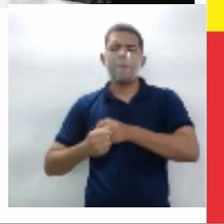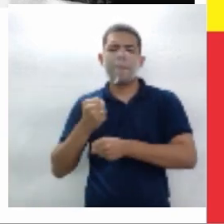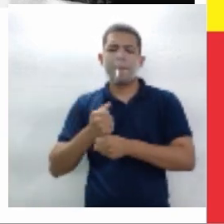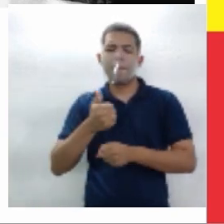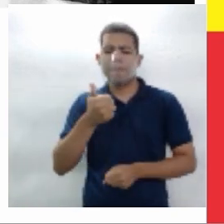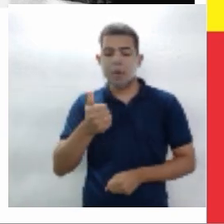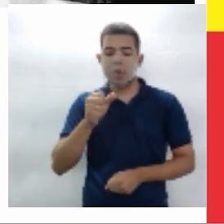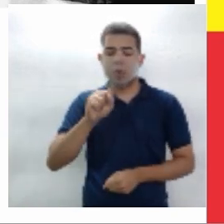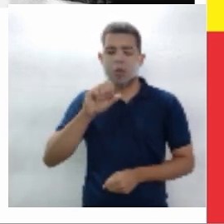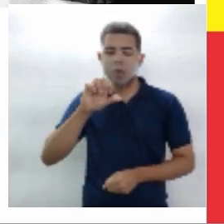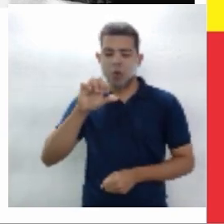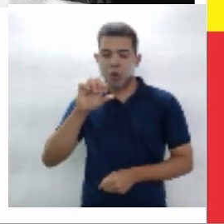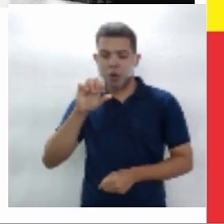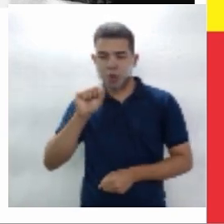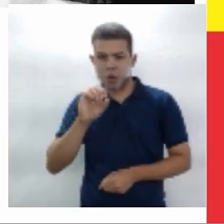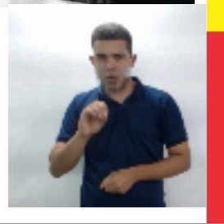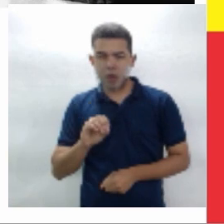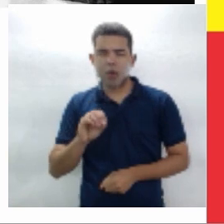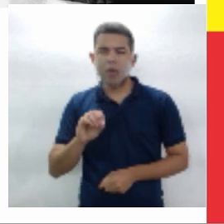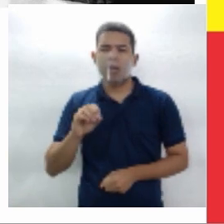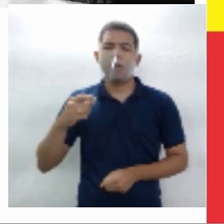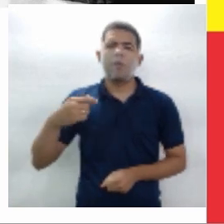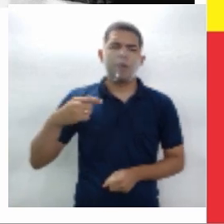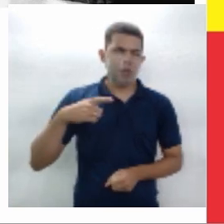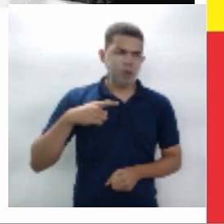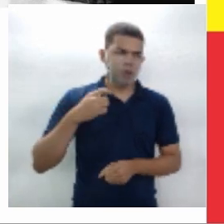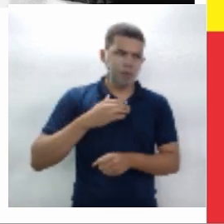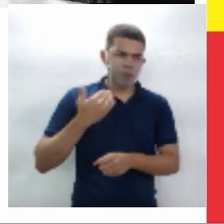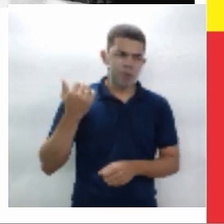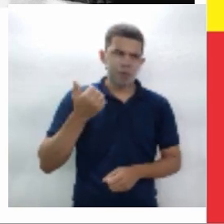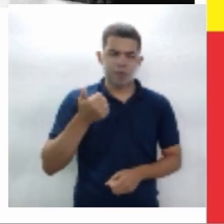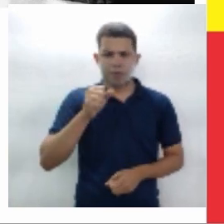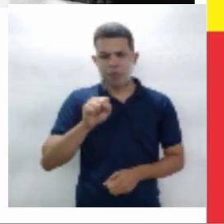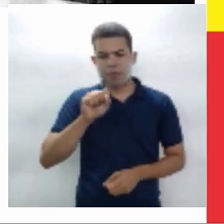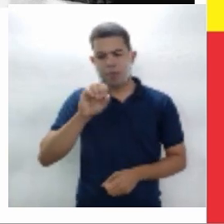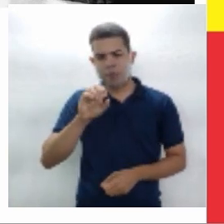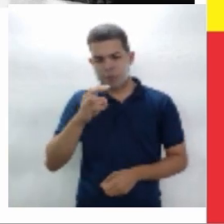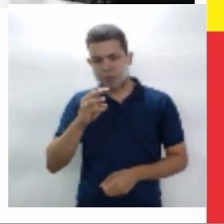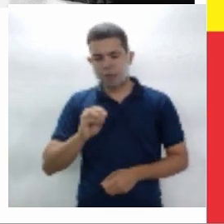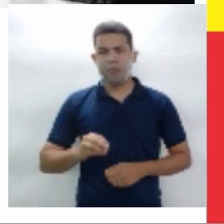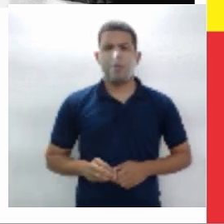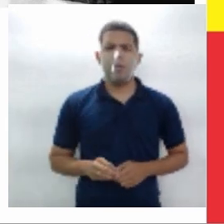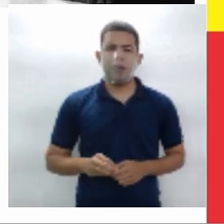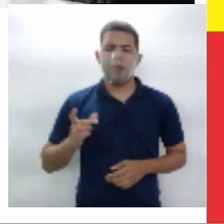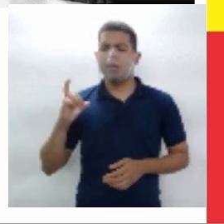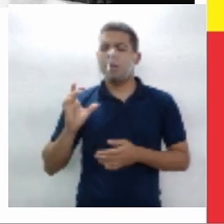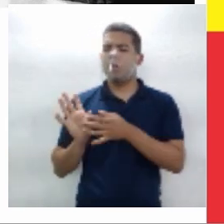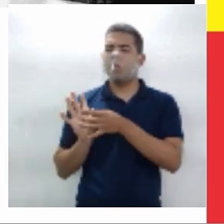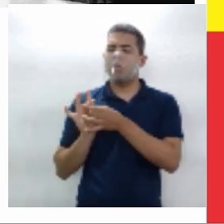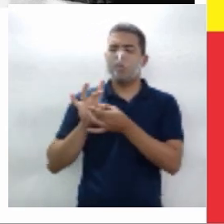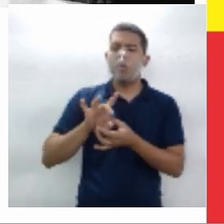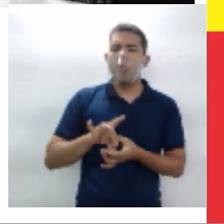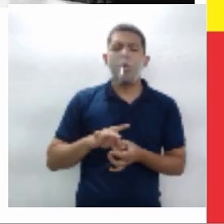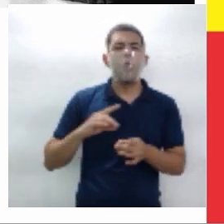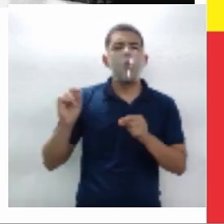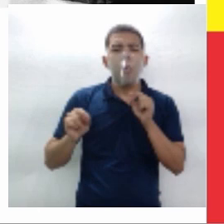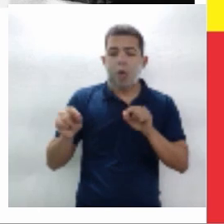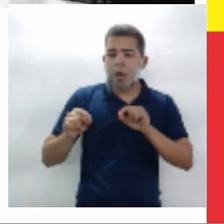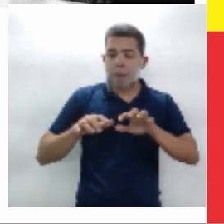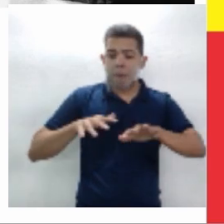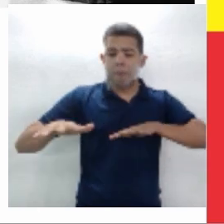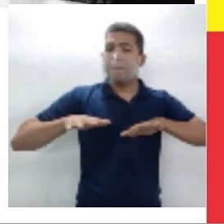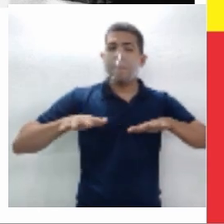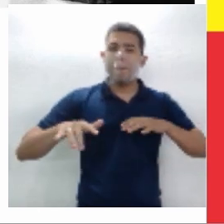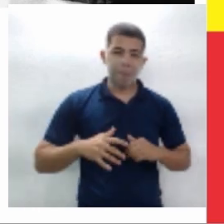de 1930. Ele dizia o seguinte: os continentes estão se movimentando.